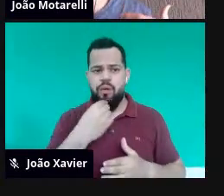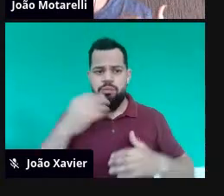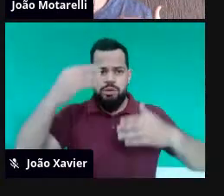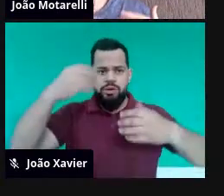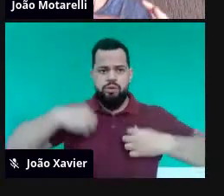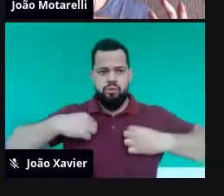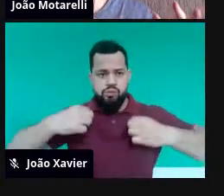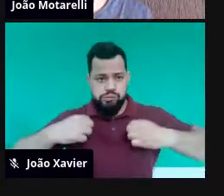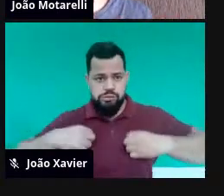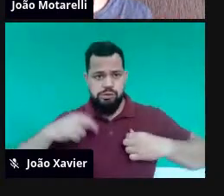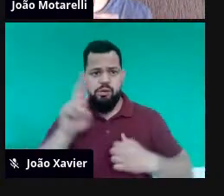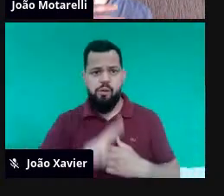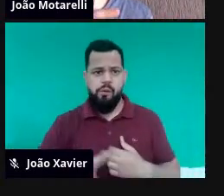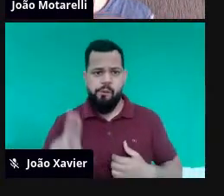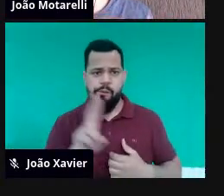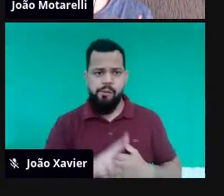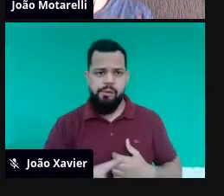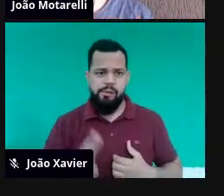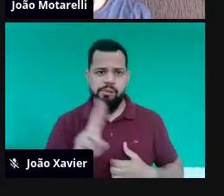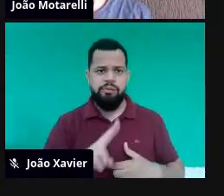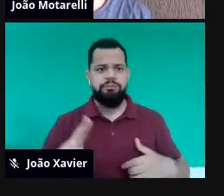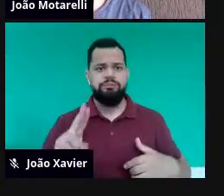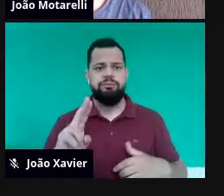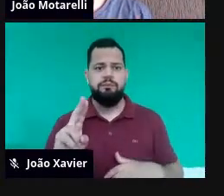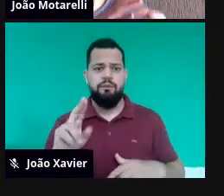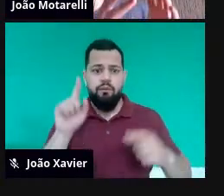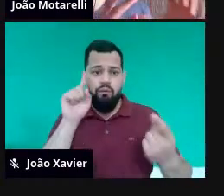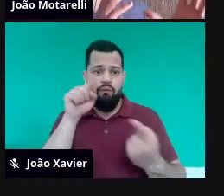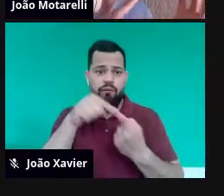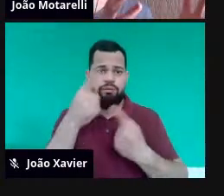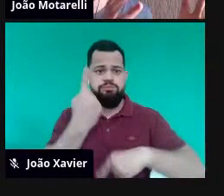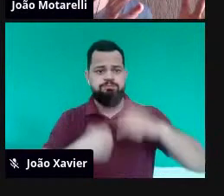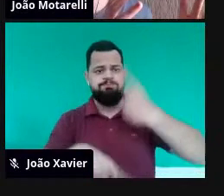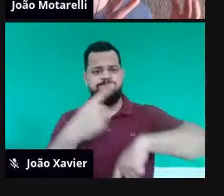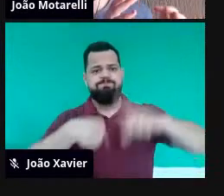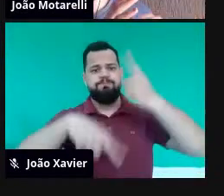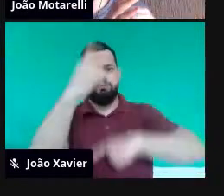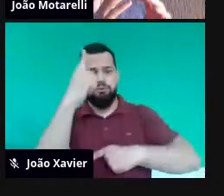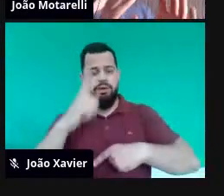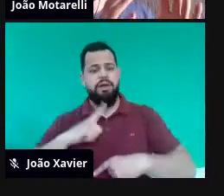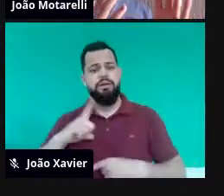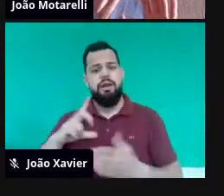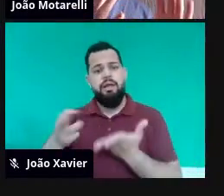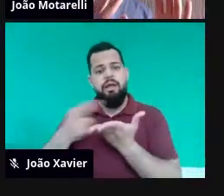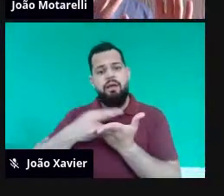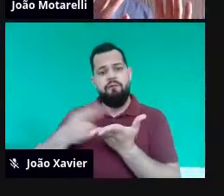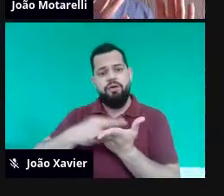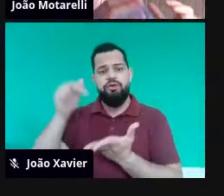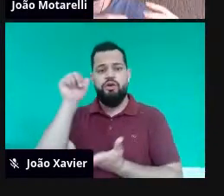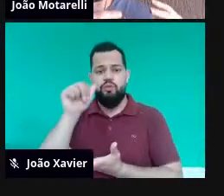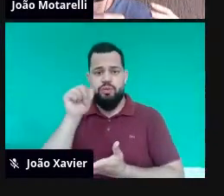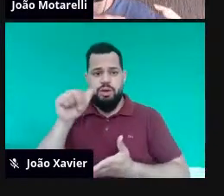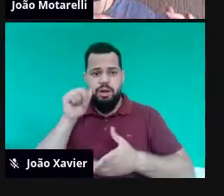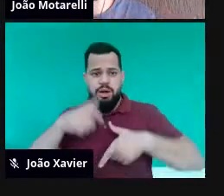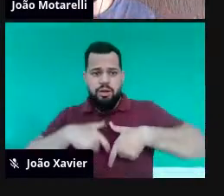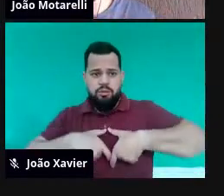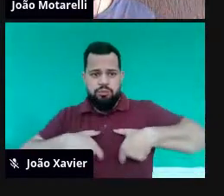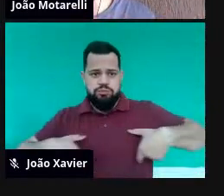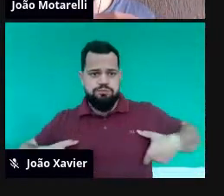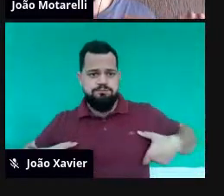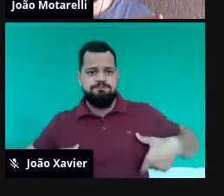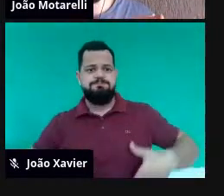roupa, vestidos, associados a sucesso, dinheiro, e a gente vai ter revistas de mulheres com partes do corpo da mulher, o